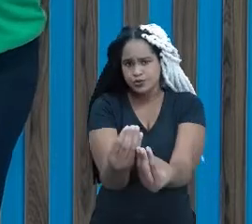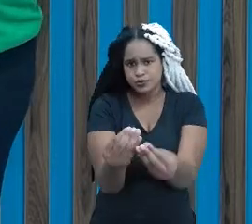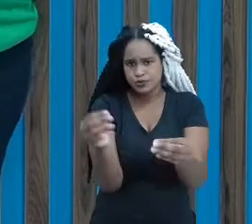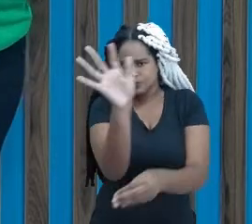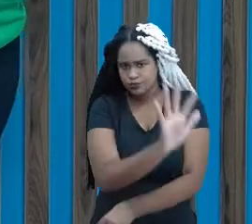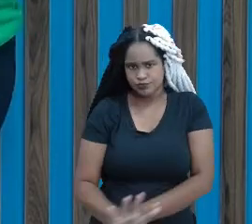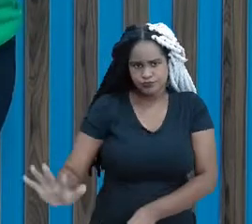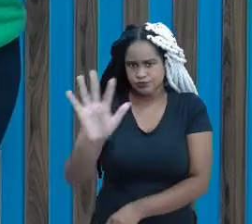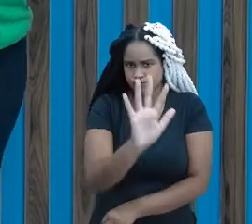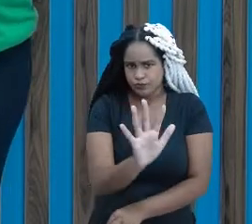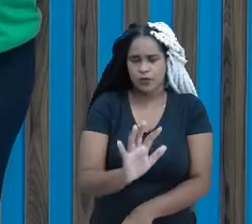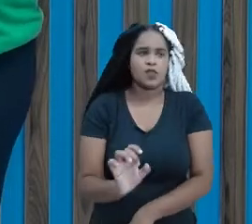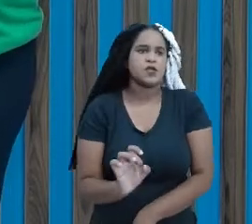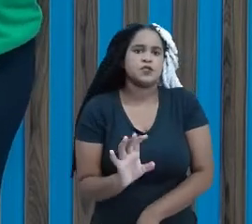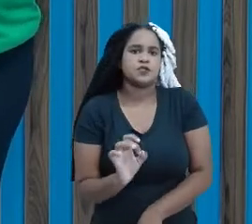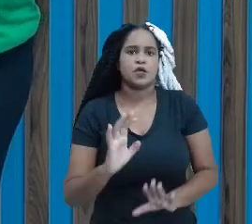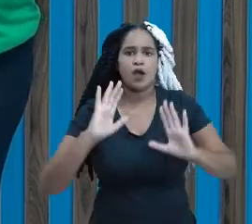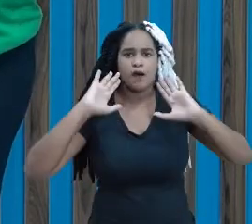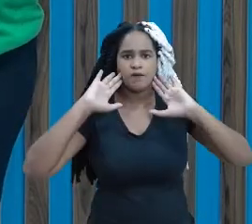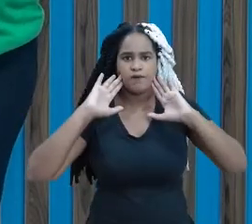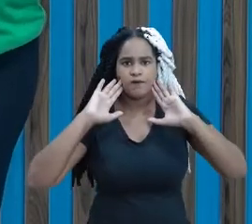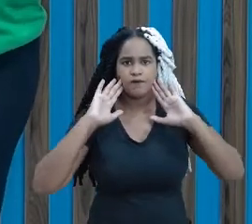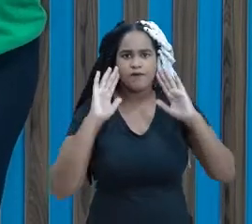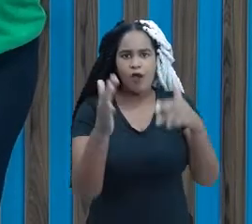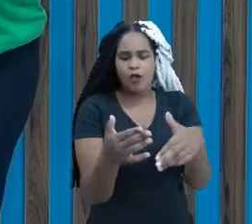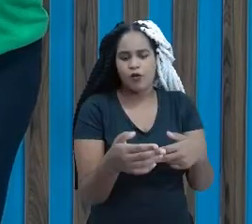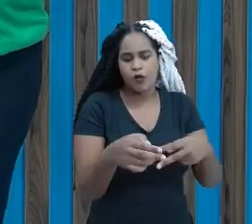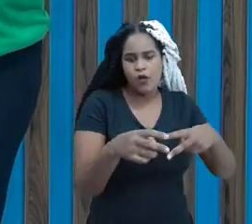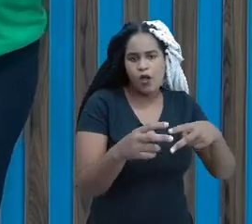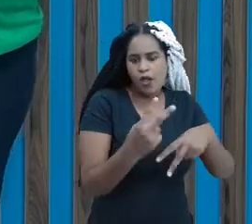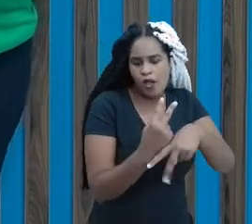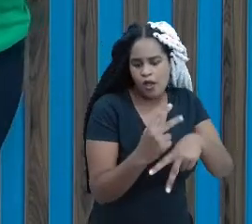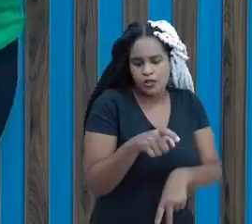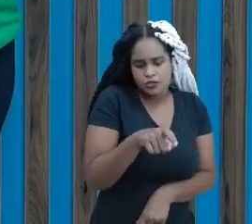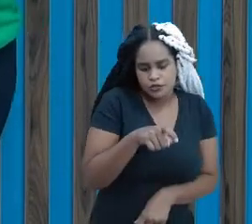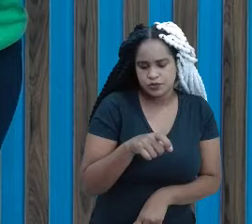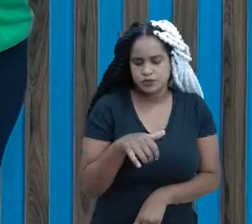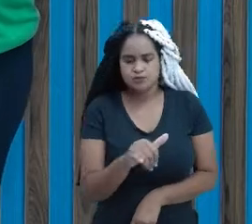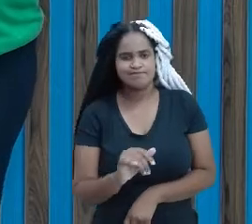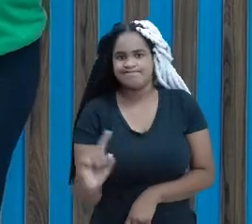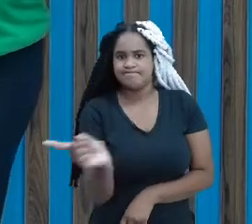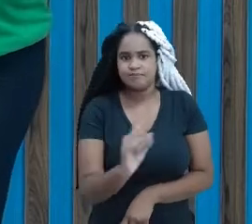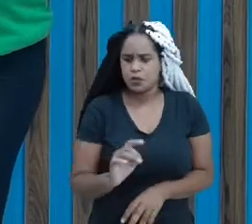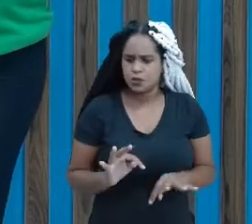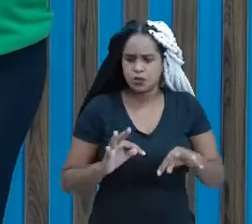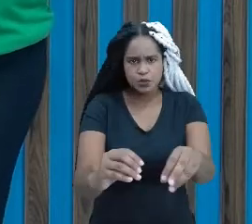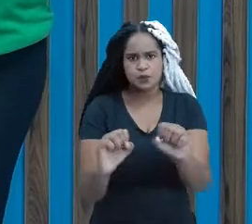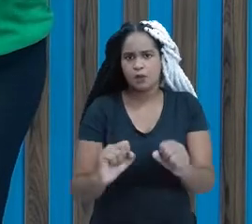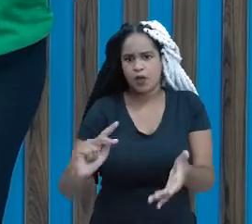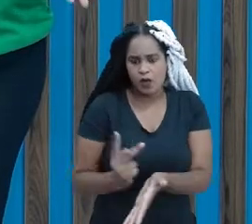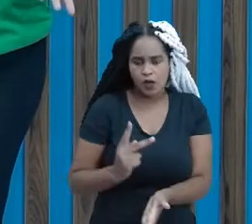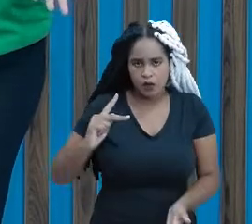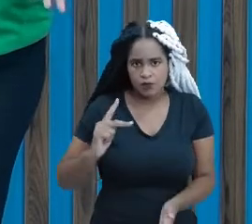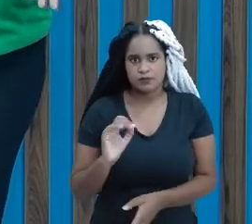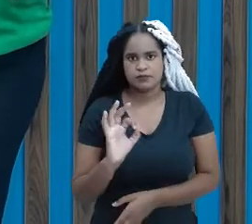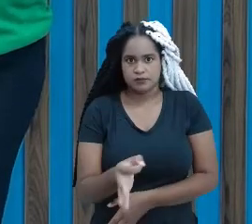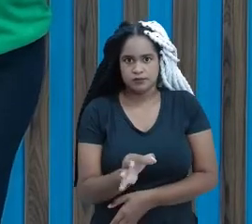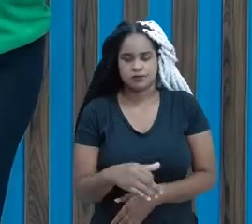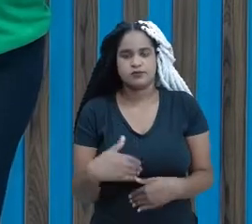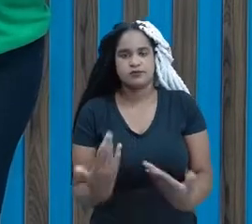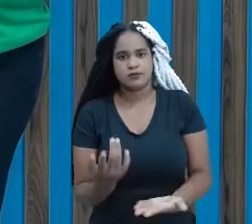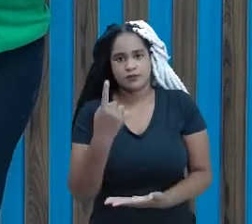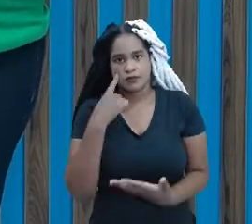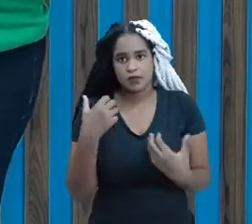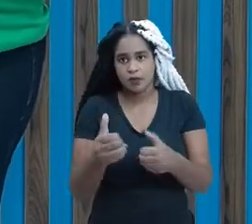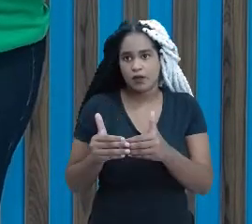é necessariamente, a ocorrência não necessariamente ocorre ou em um ou em outro, não, pode ocorrer em ambos também, tá certo?